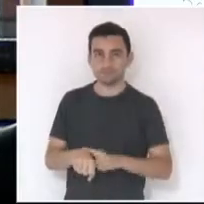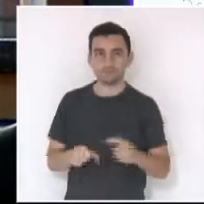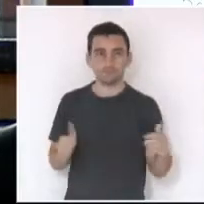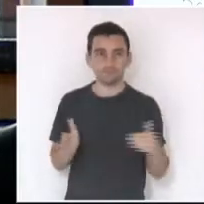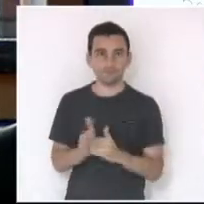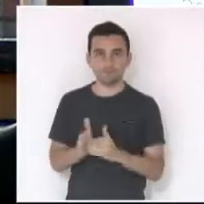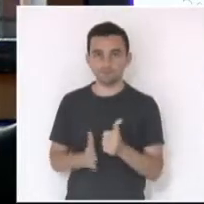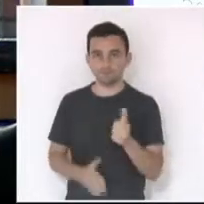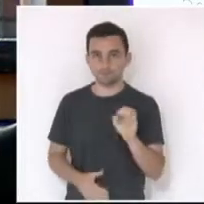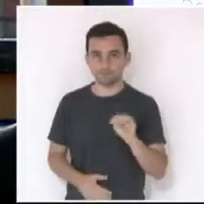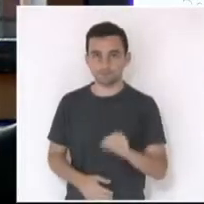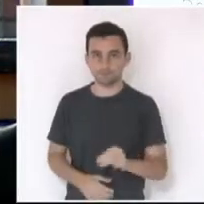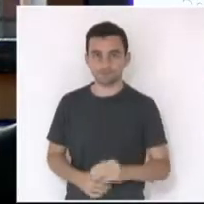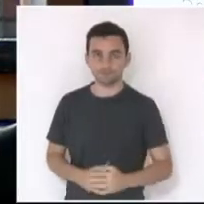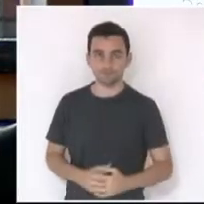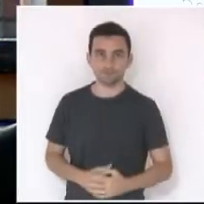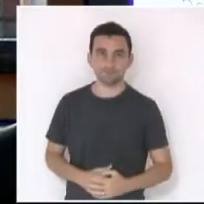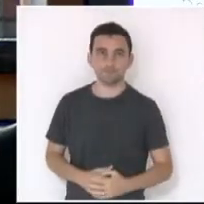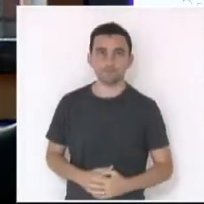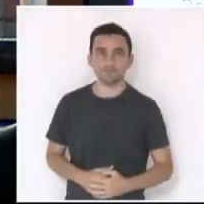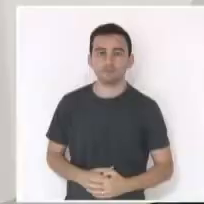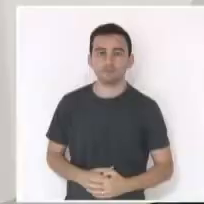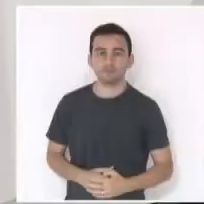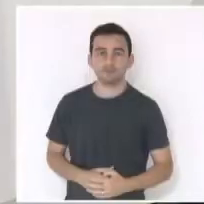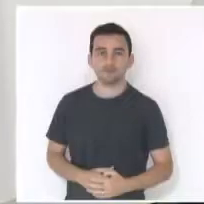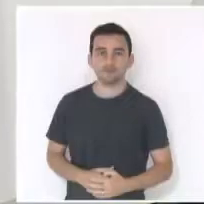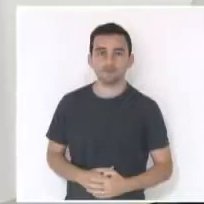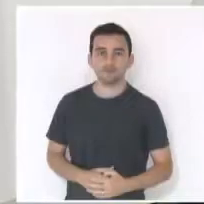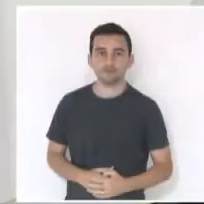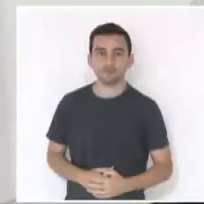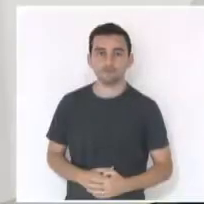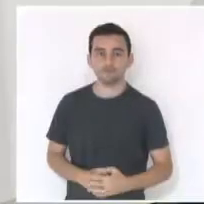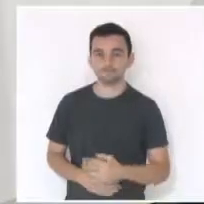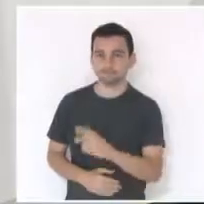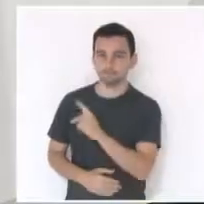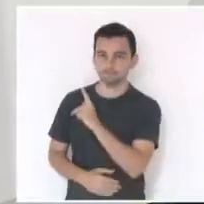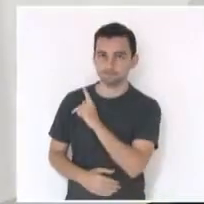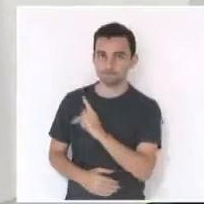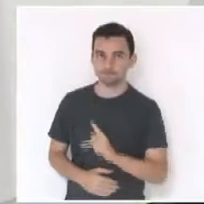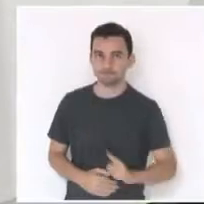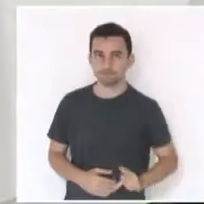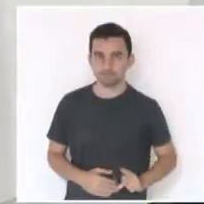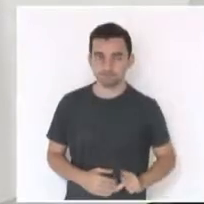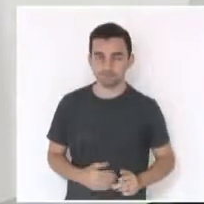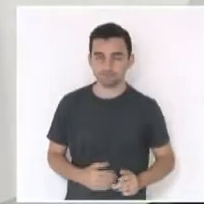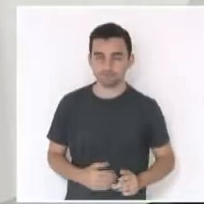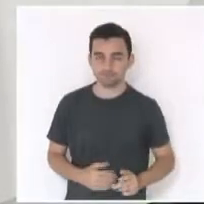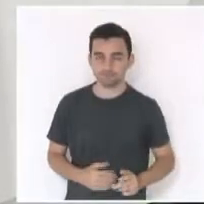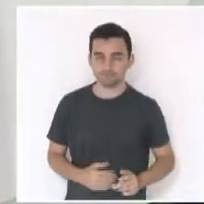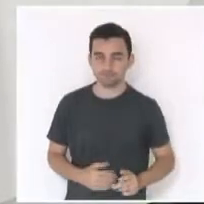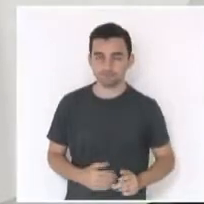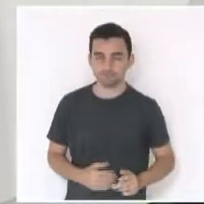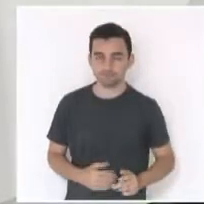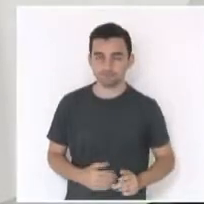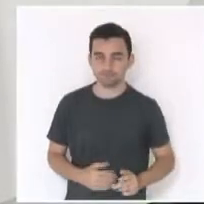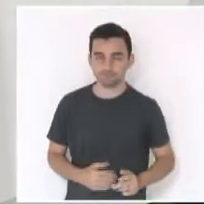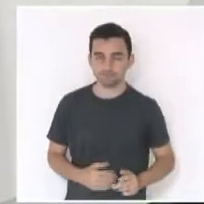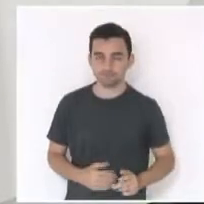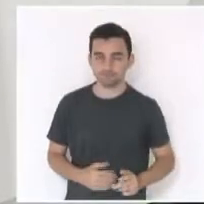até 10 minutos Presidente senhores deputados deputados